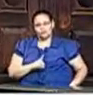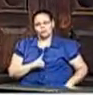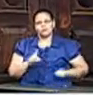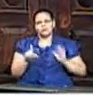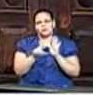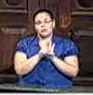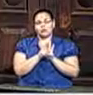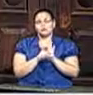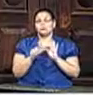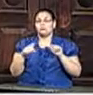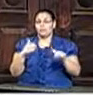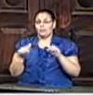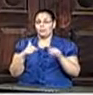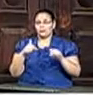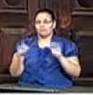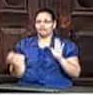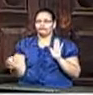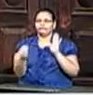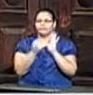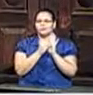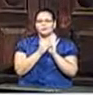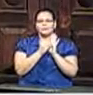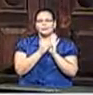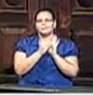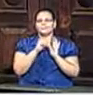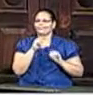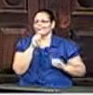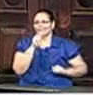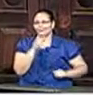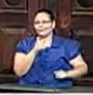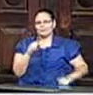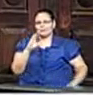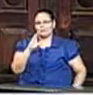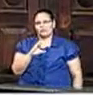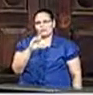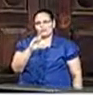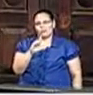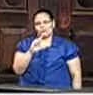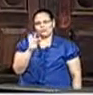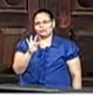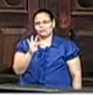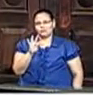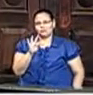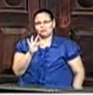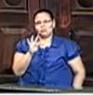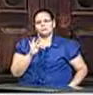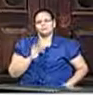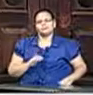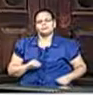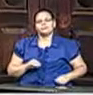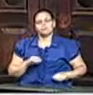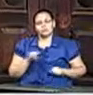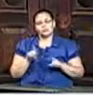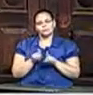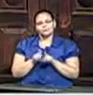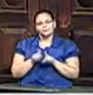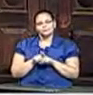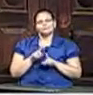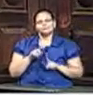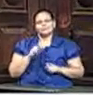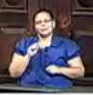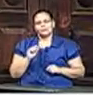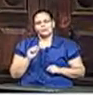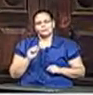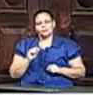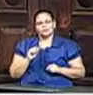leis do trabalho, que não estão mais na CLT, estão também na CLT, mas estão como